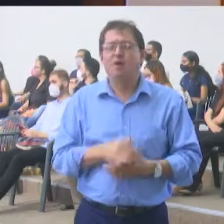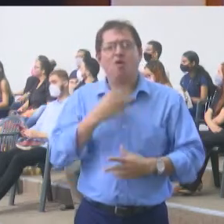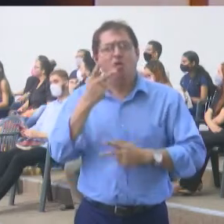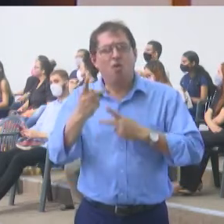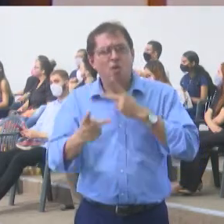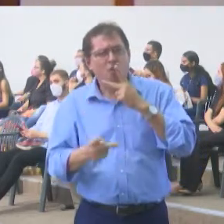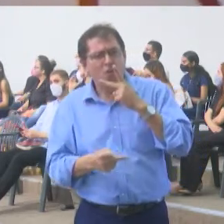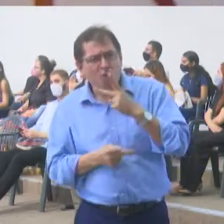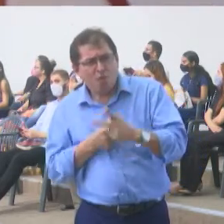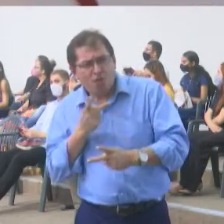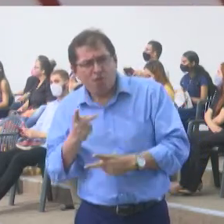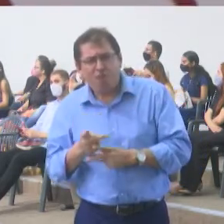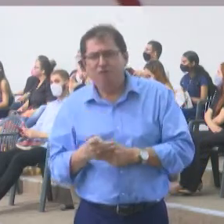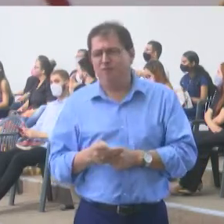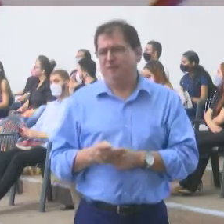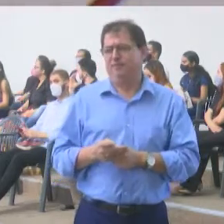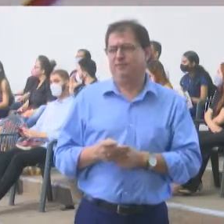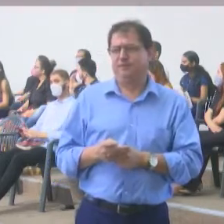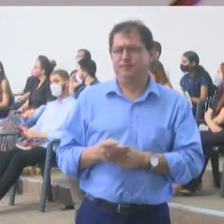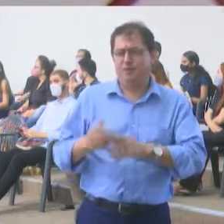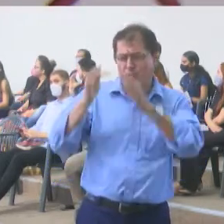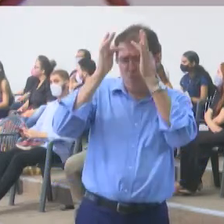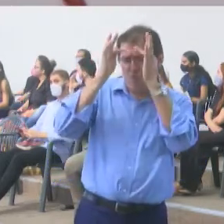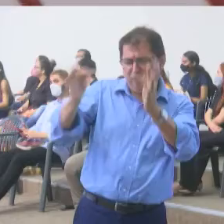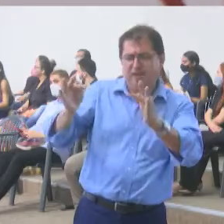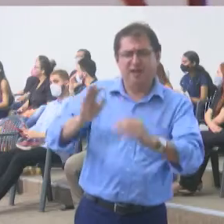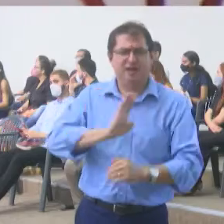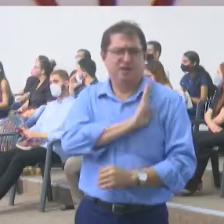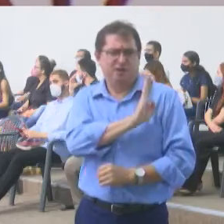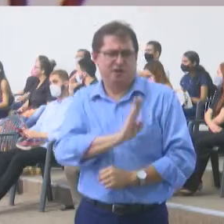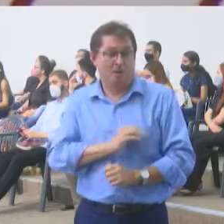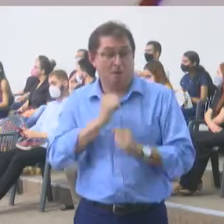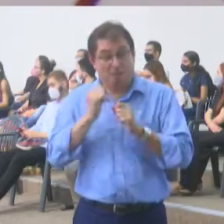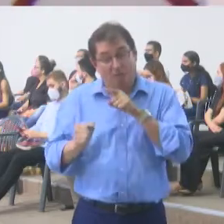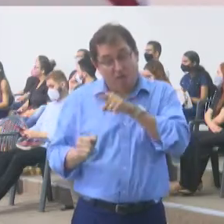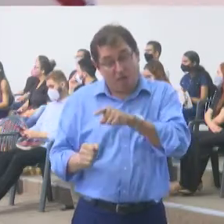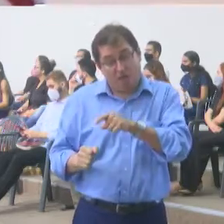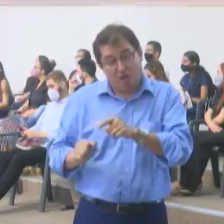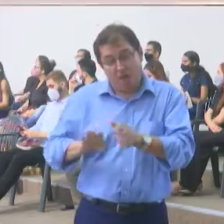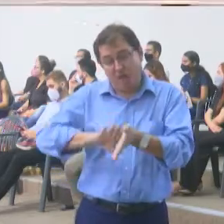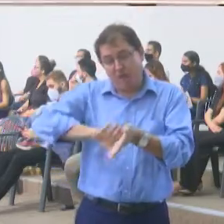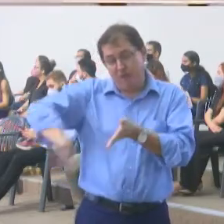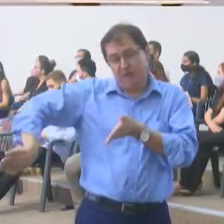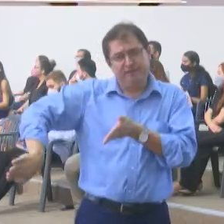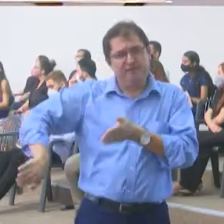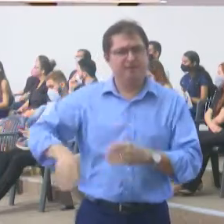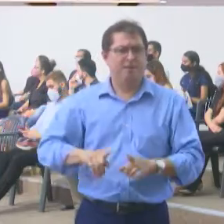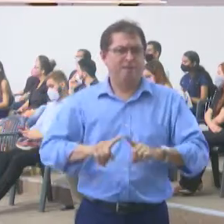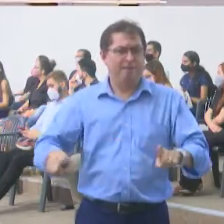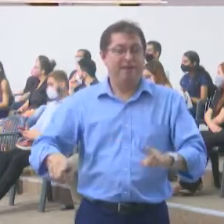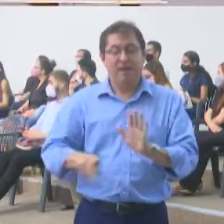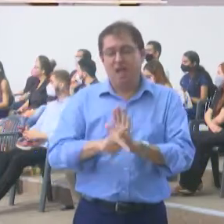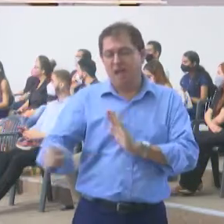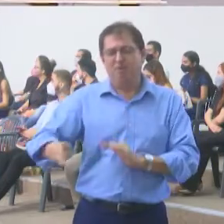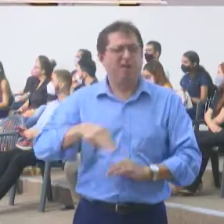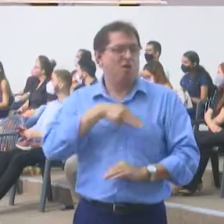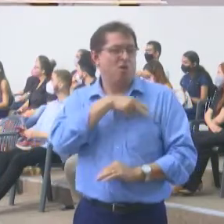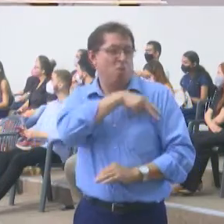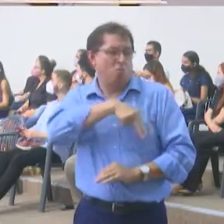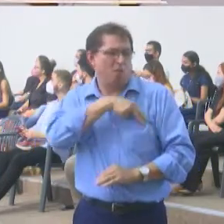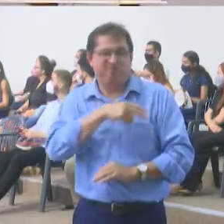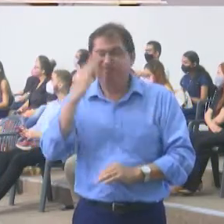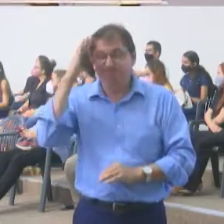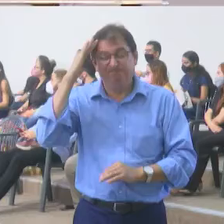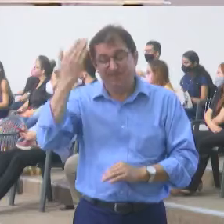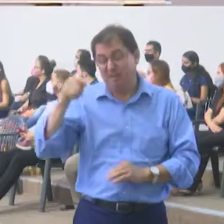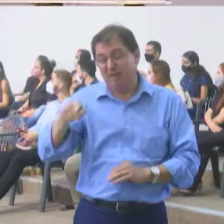da lealdade de Boaz, porque Boaz poderia ter deixado isso passar. Até a própria Noemi não sabia que havia um outro resgatador,